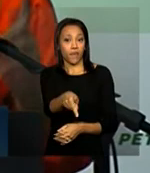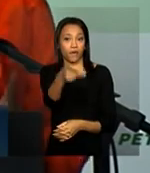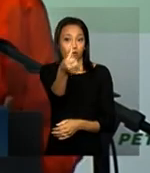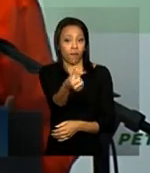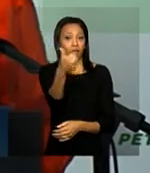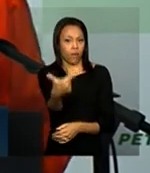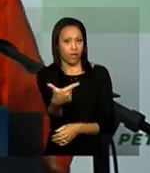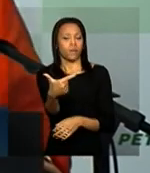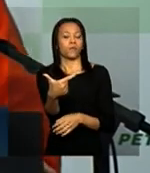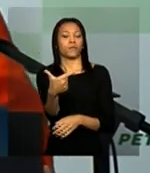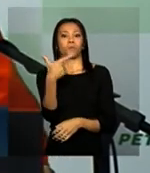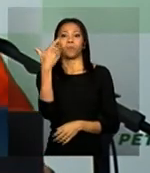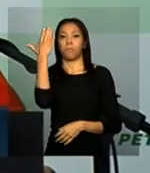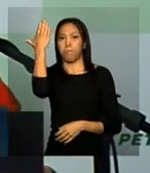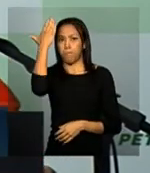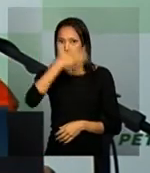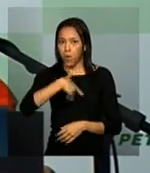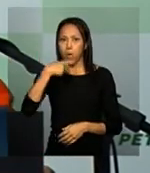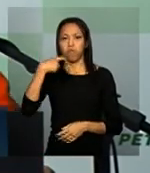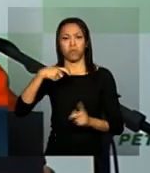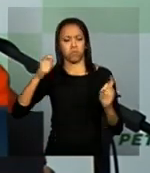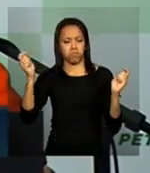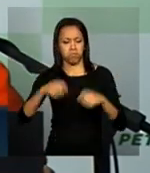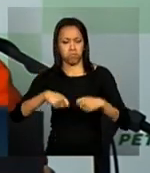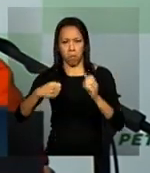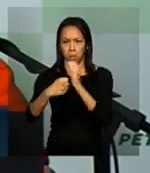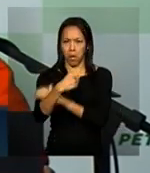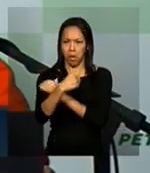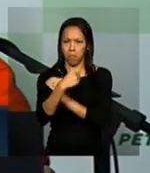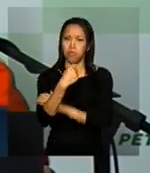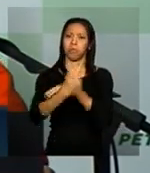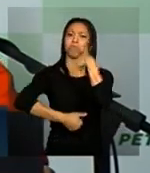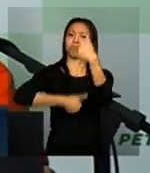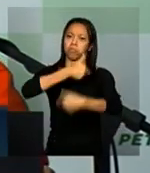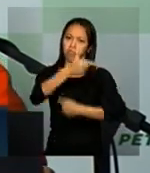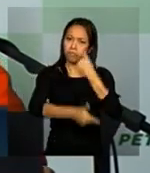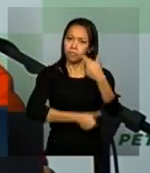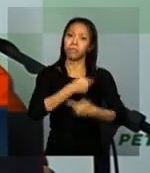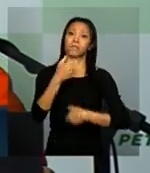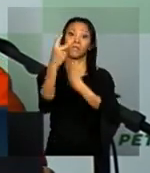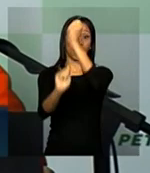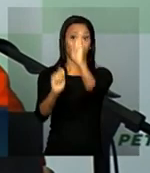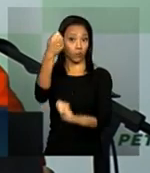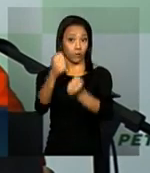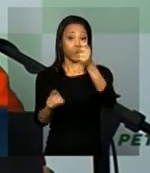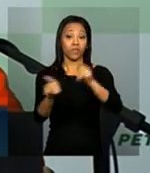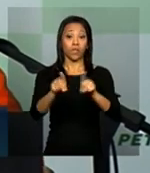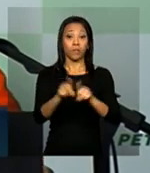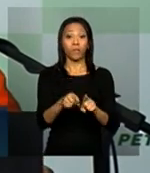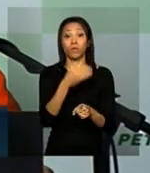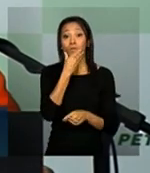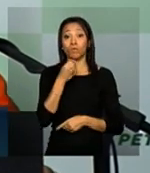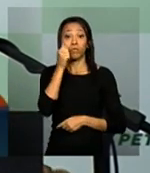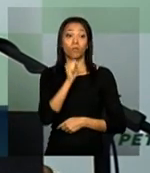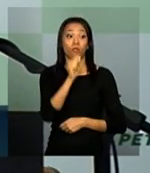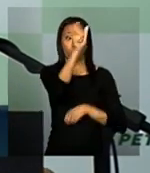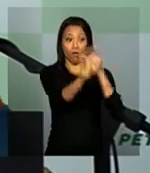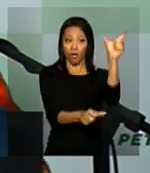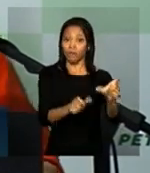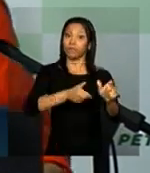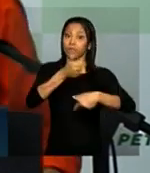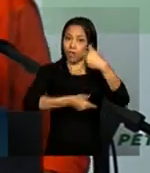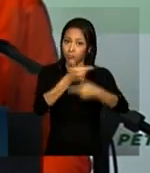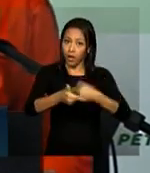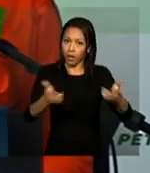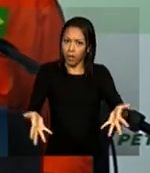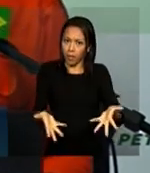de competência da indústria e do trabalhador brasileiro e da trabalhadora brasileira. Quero